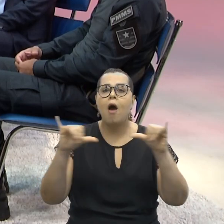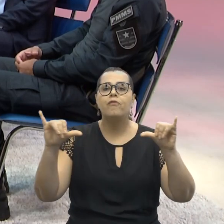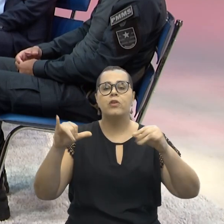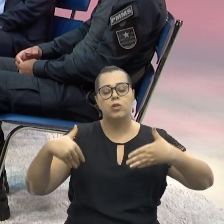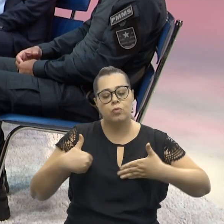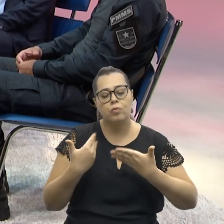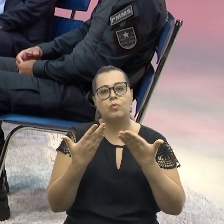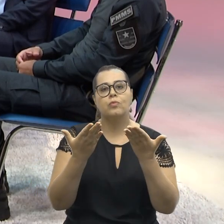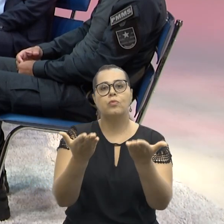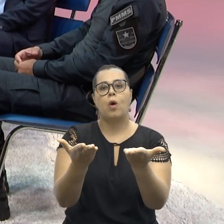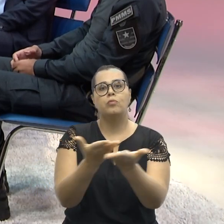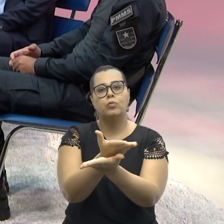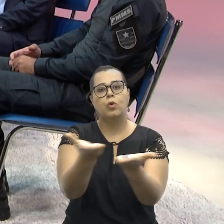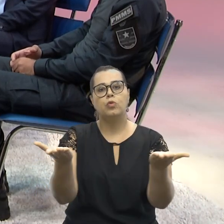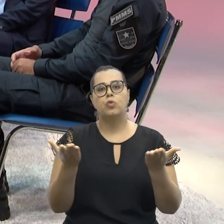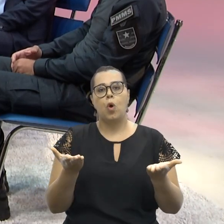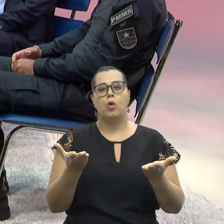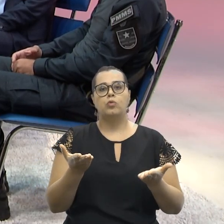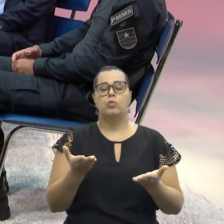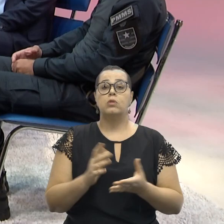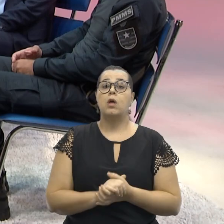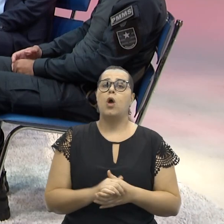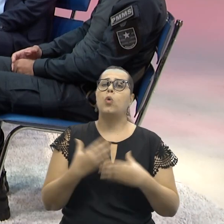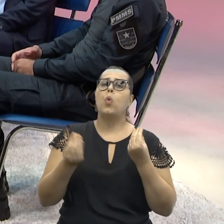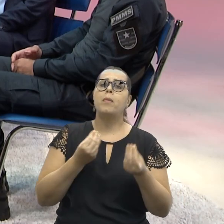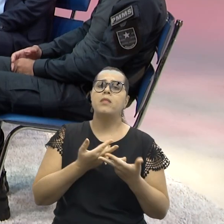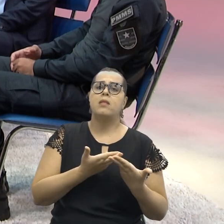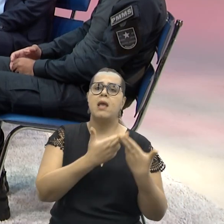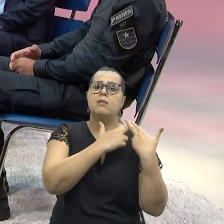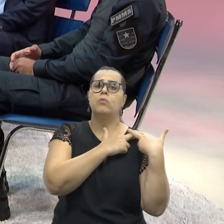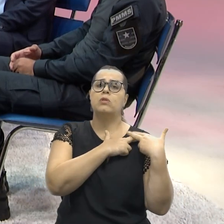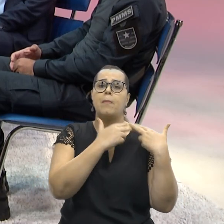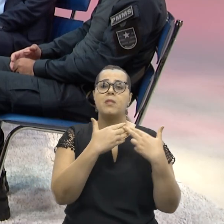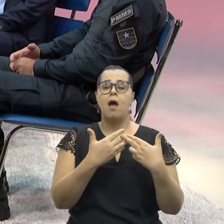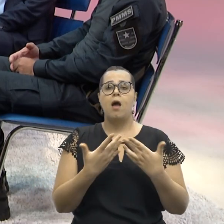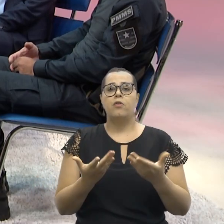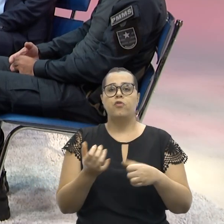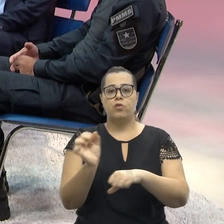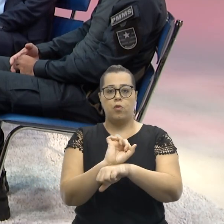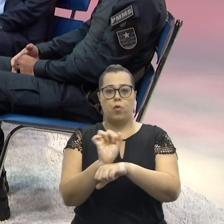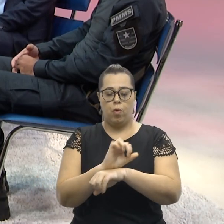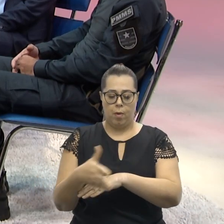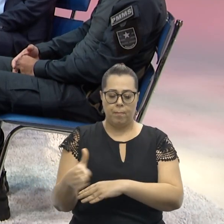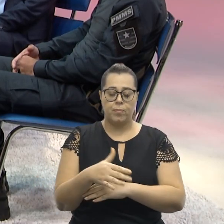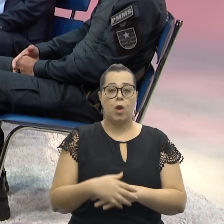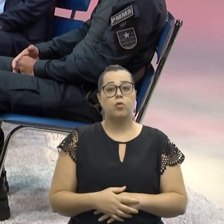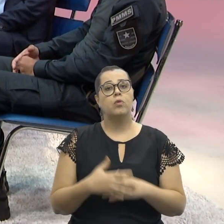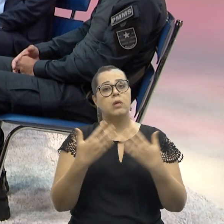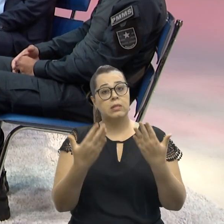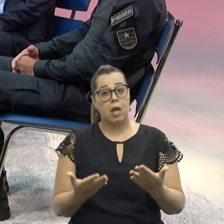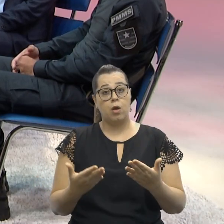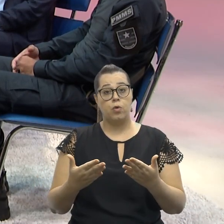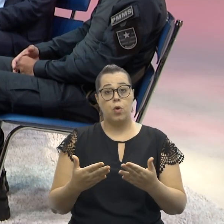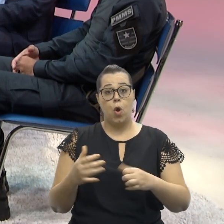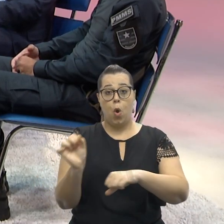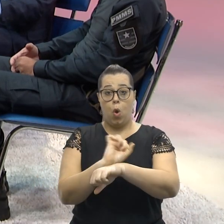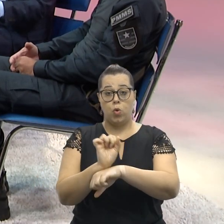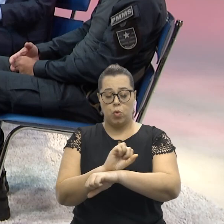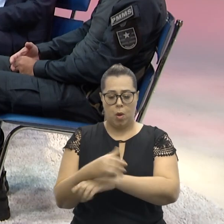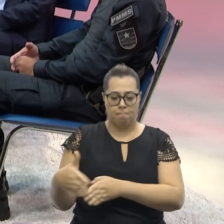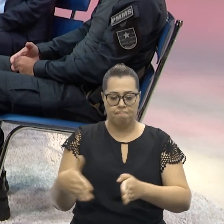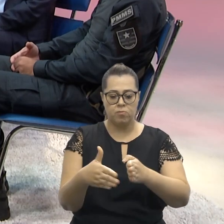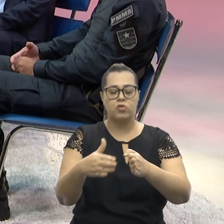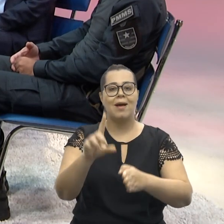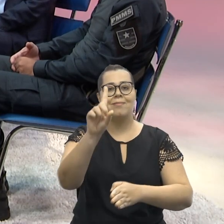mensagem que a gente pode deixar, vereador, para a população em relação a essa responsabilidade à frente da condução? Estar no